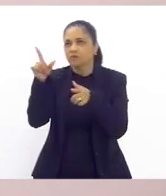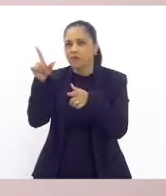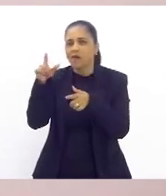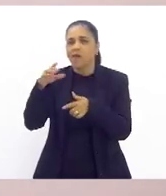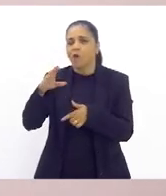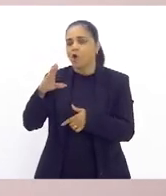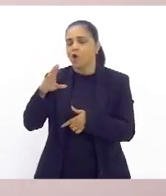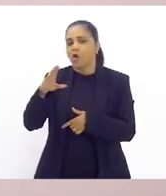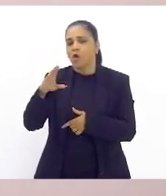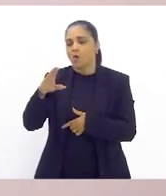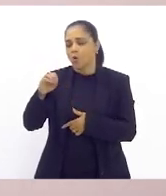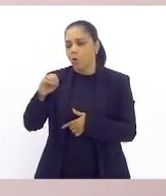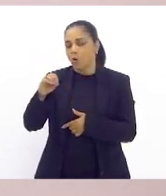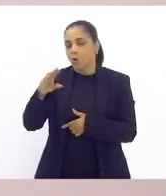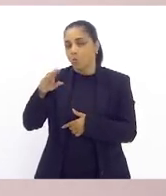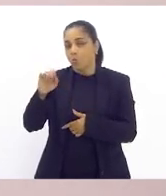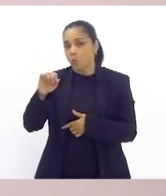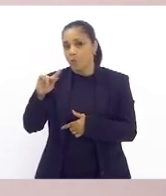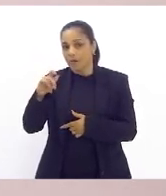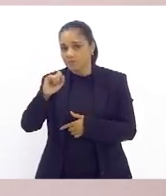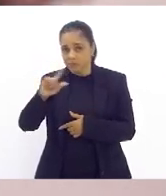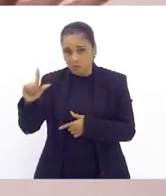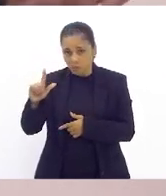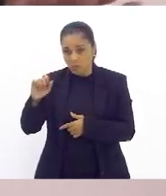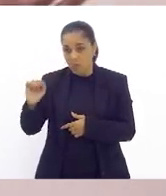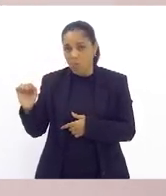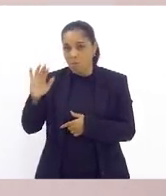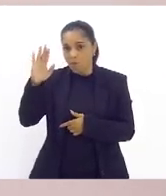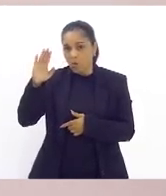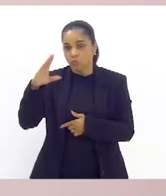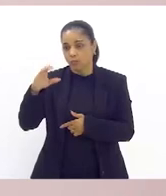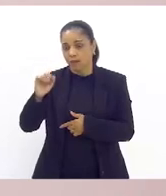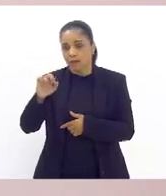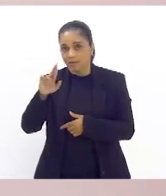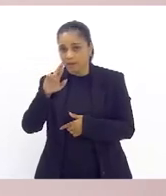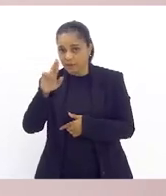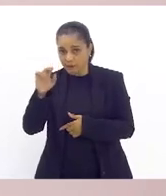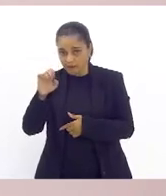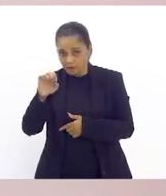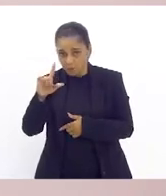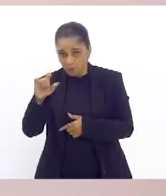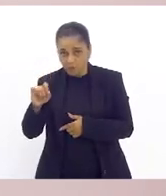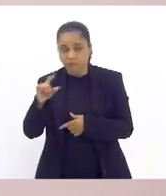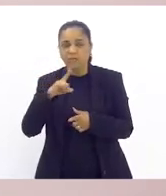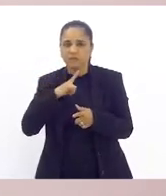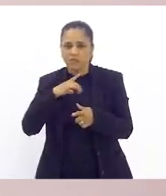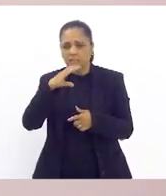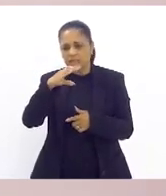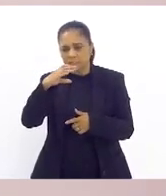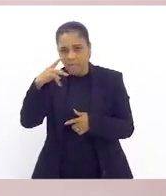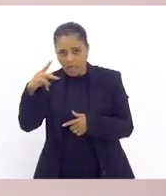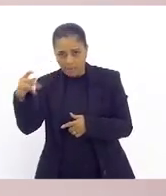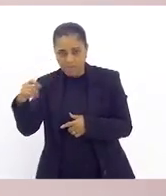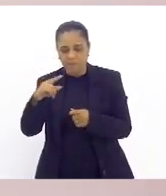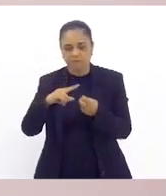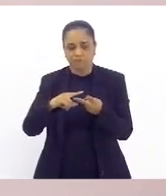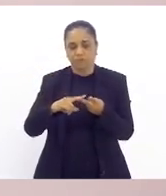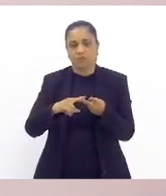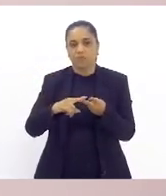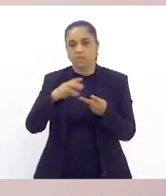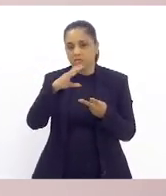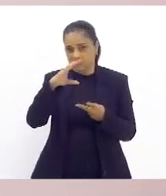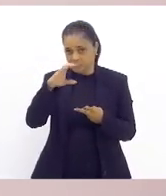Calheiros que tem todas tudo que foi feito pela legislação já aconteceu tem CEP tem nome de rua tem